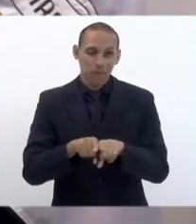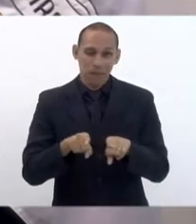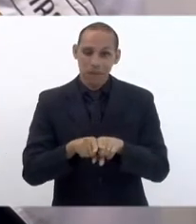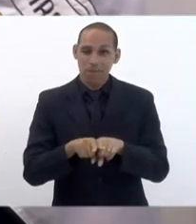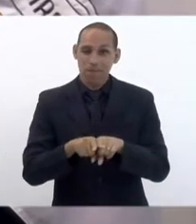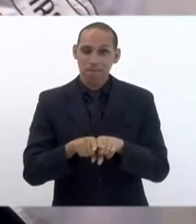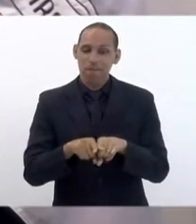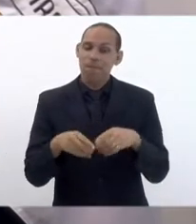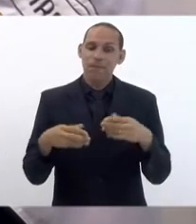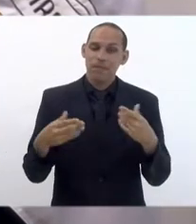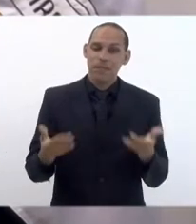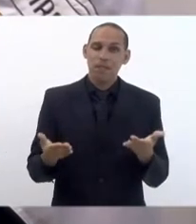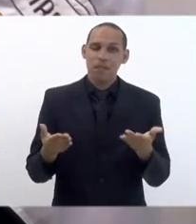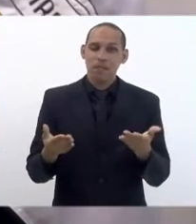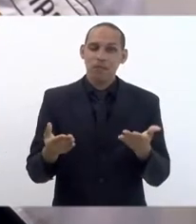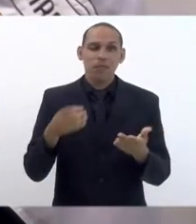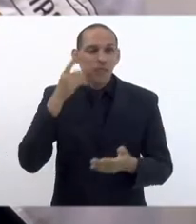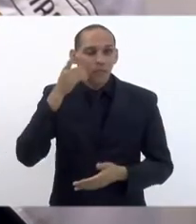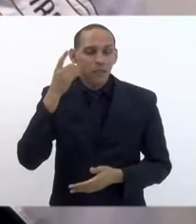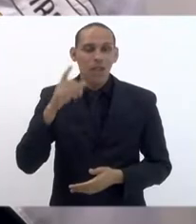então deputados Paulo Melo e